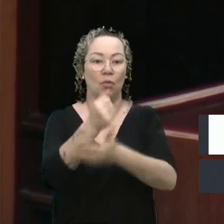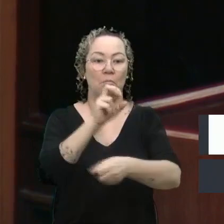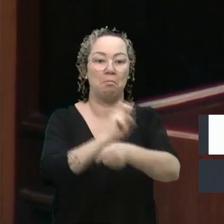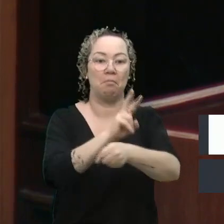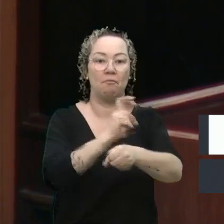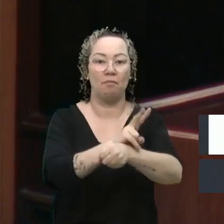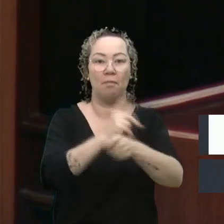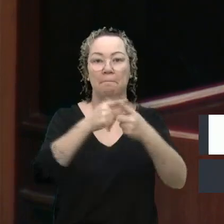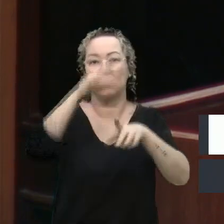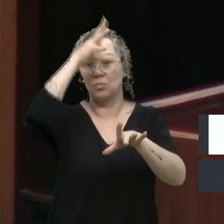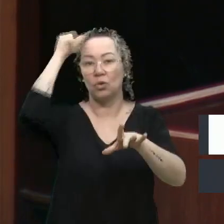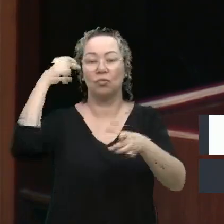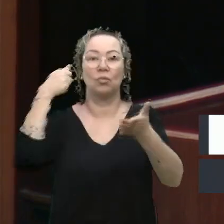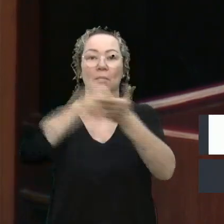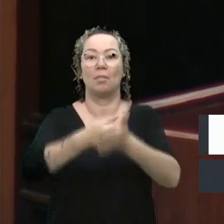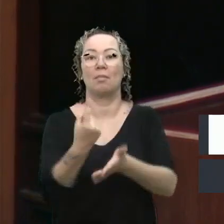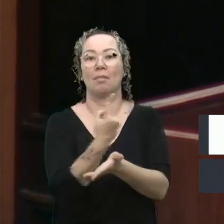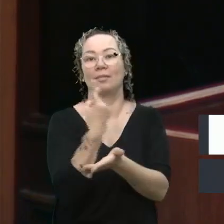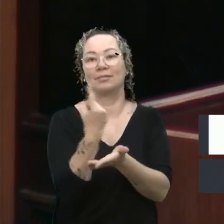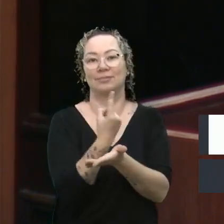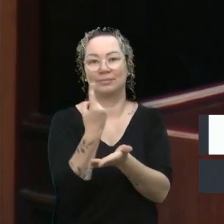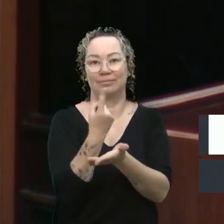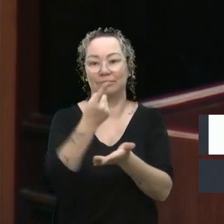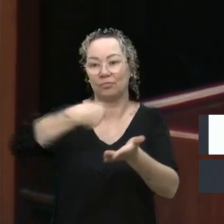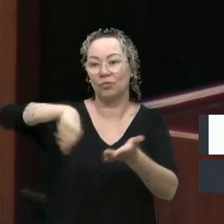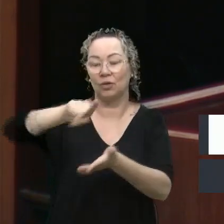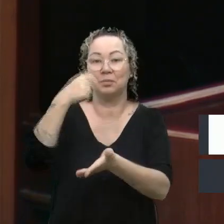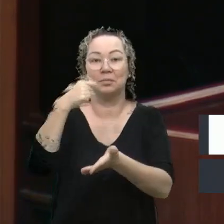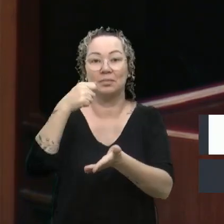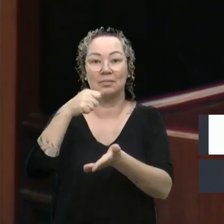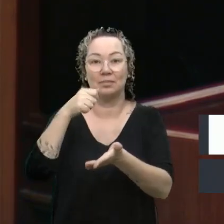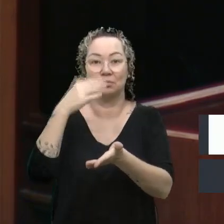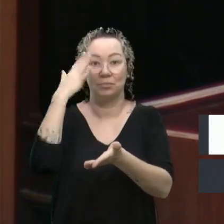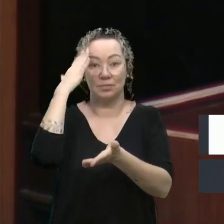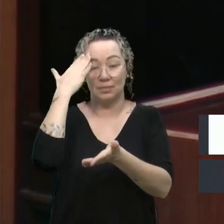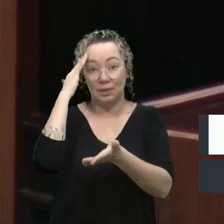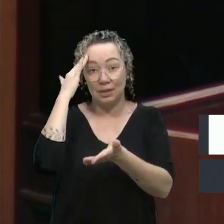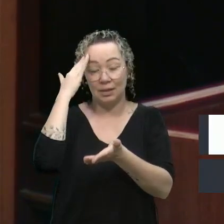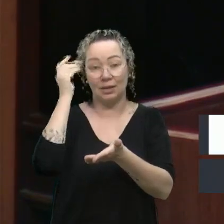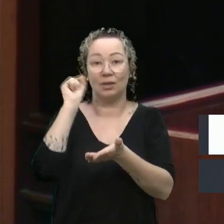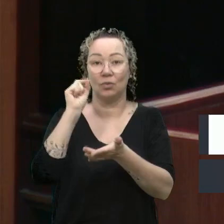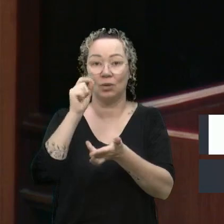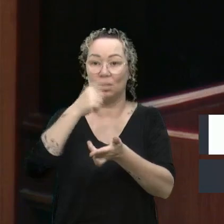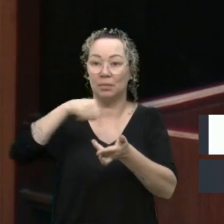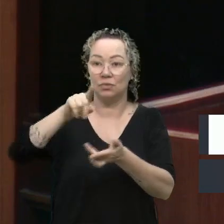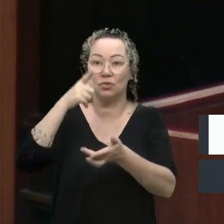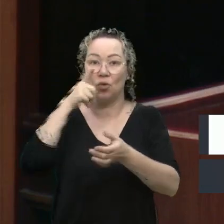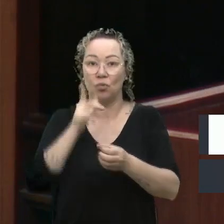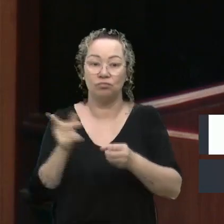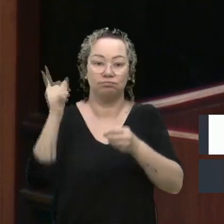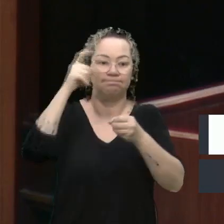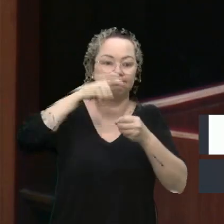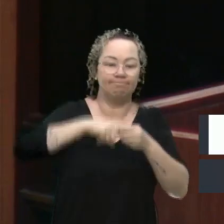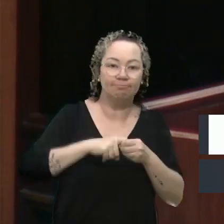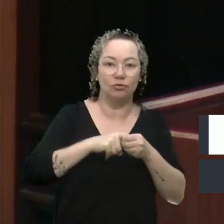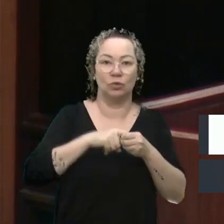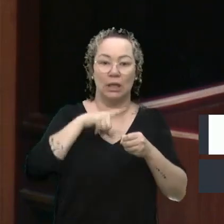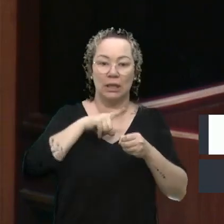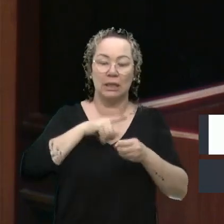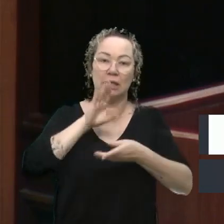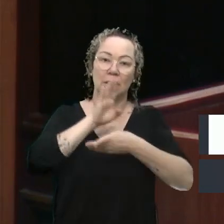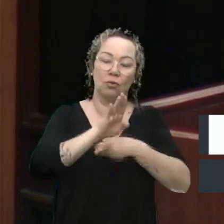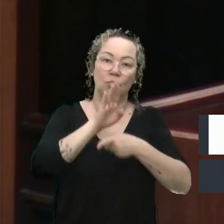que paga sozinho. Então, nós teríamos que ter um entendimento que, para nós poder recuperar e nós poder ter o auxílio